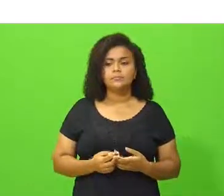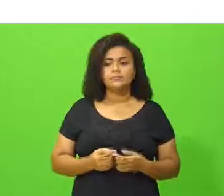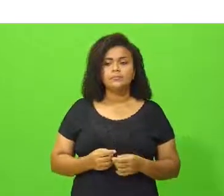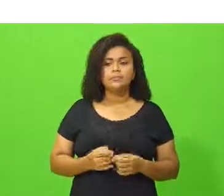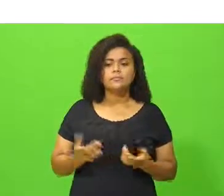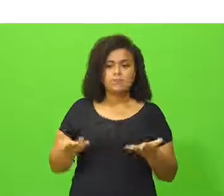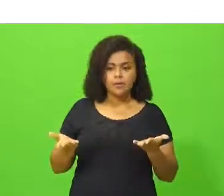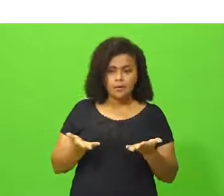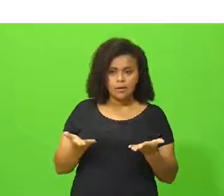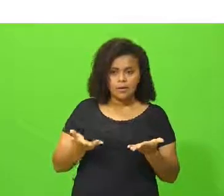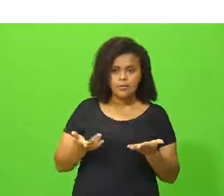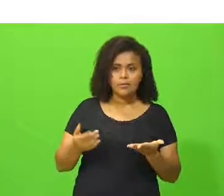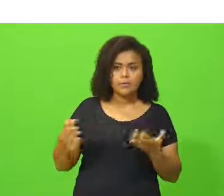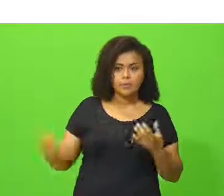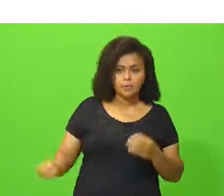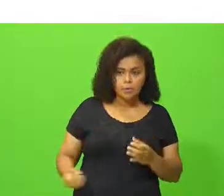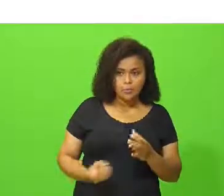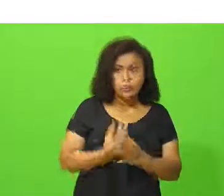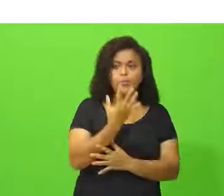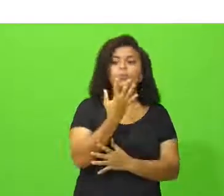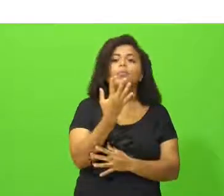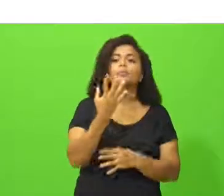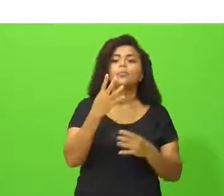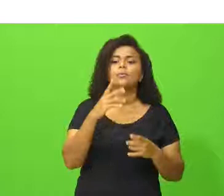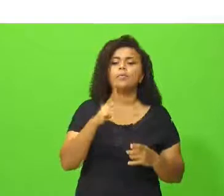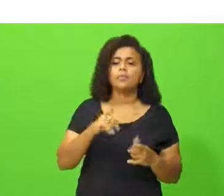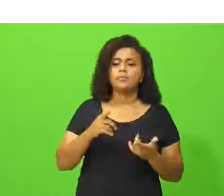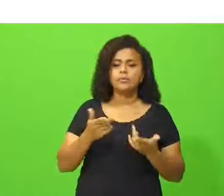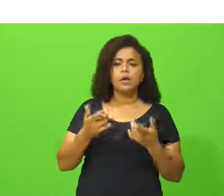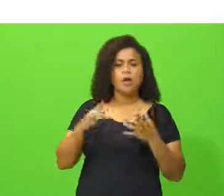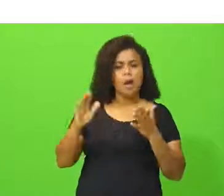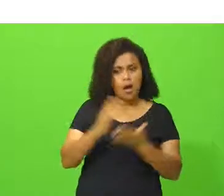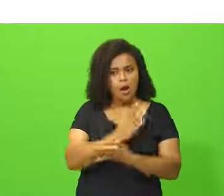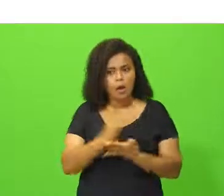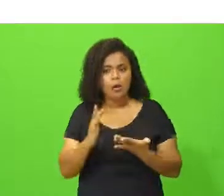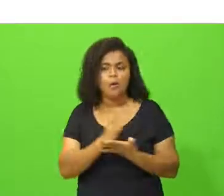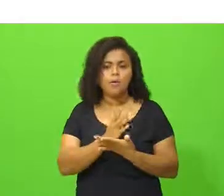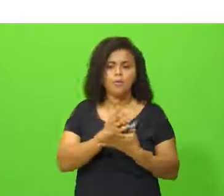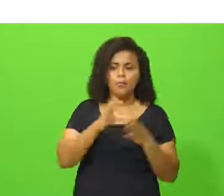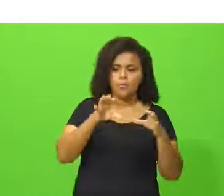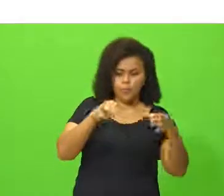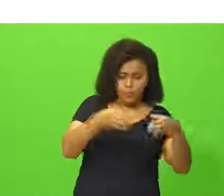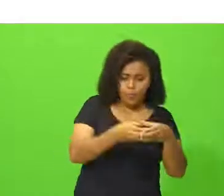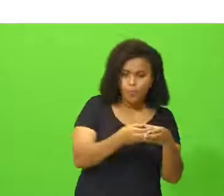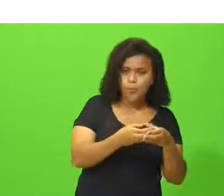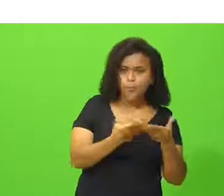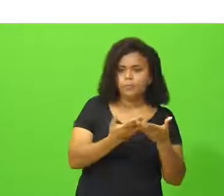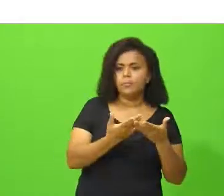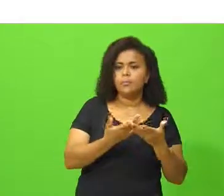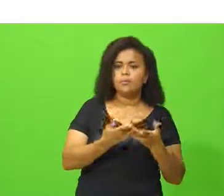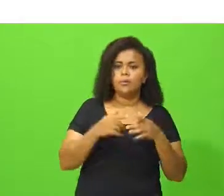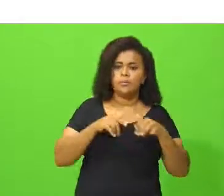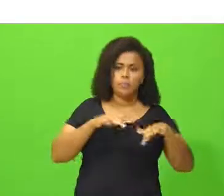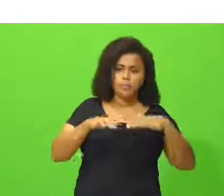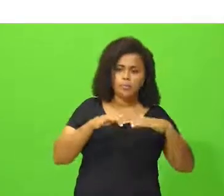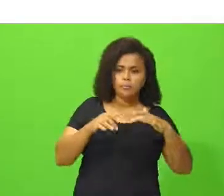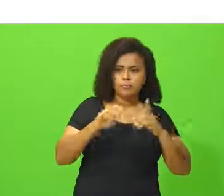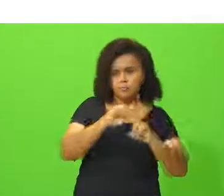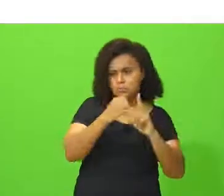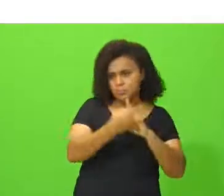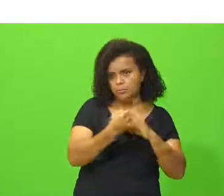E surge paralelo a isso alguns movimentos sociais destacados anteriormente, né, como por exemplo os